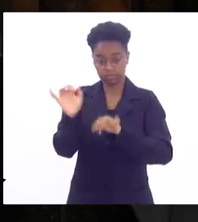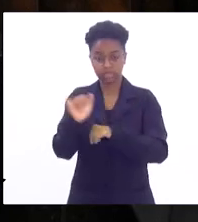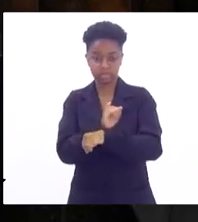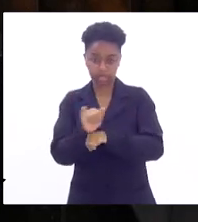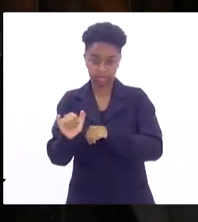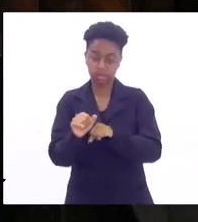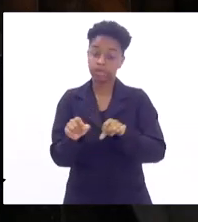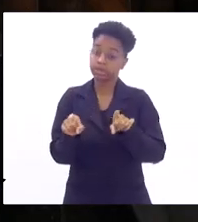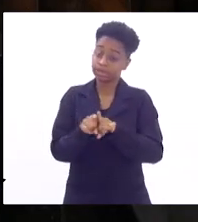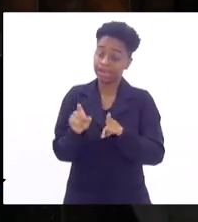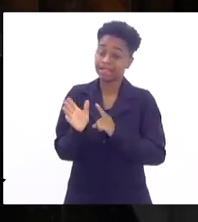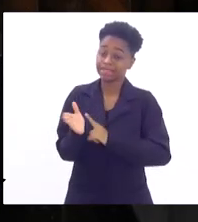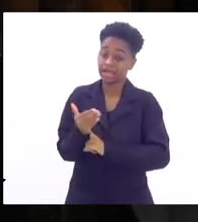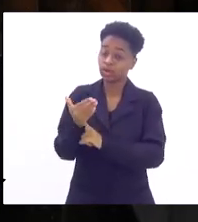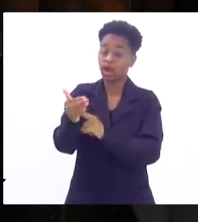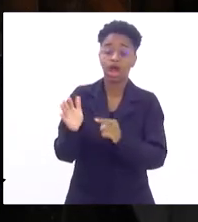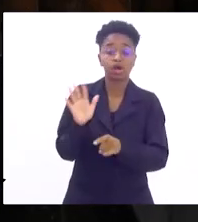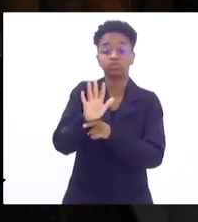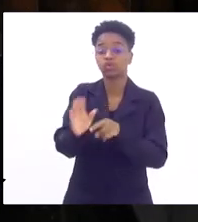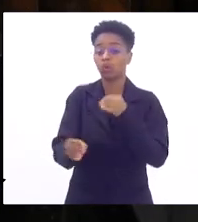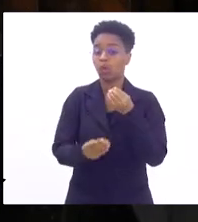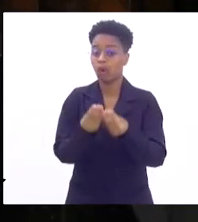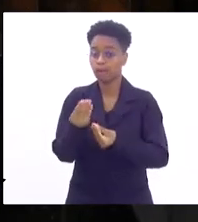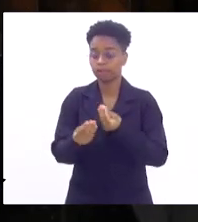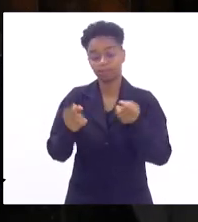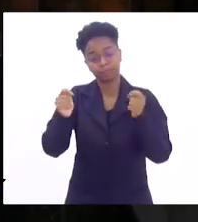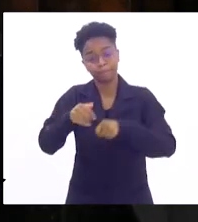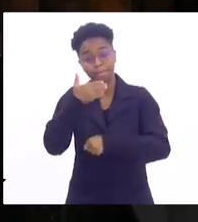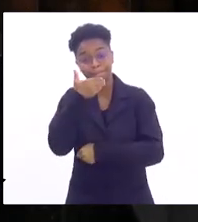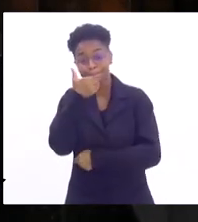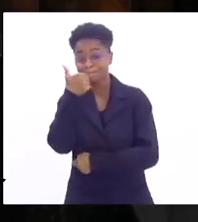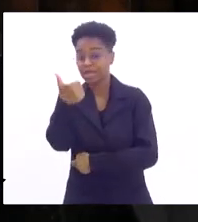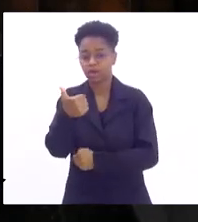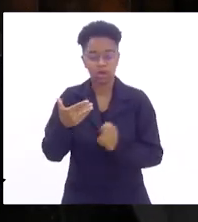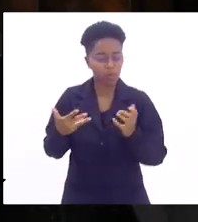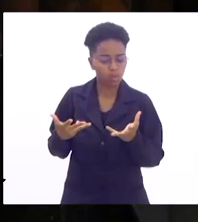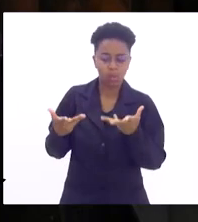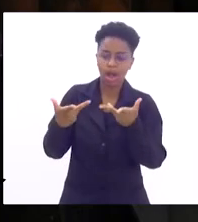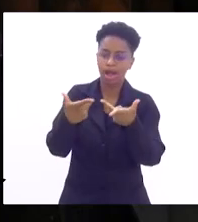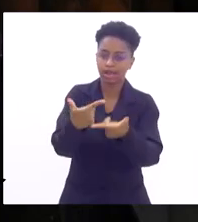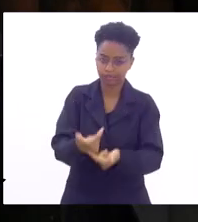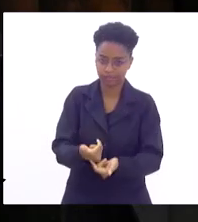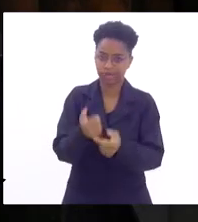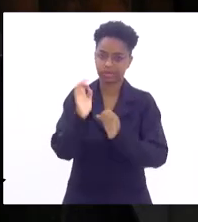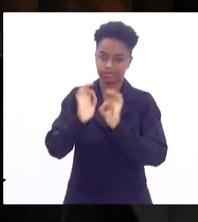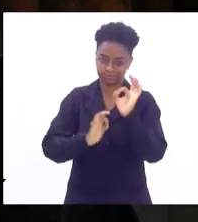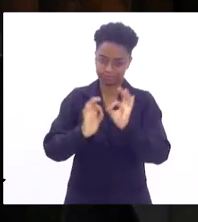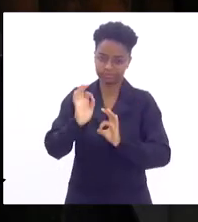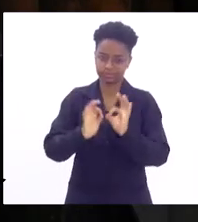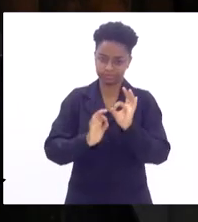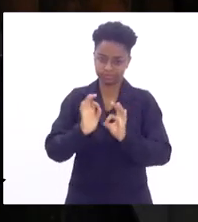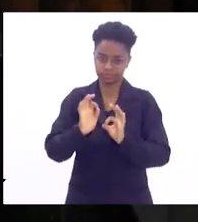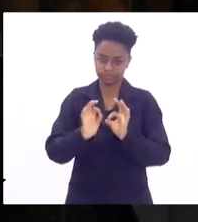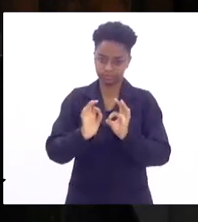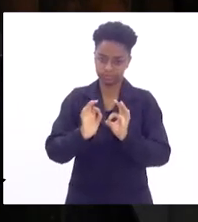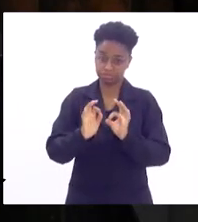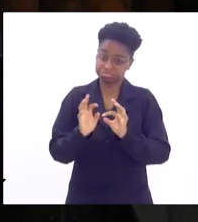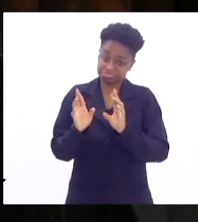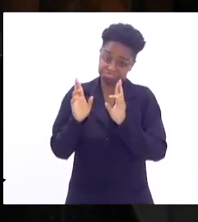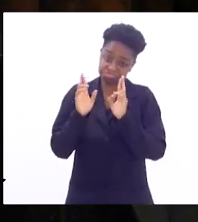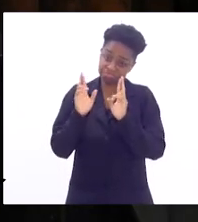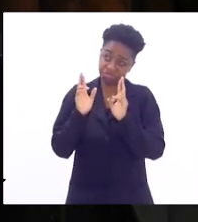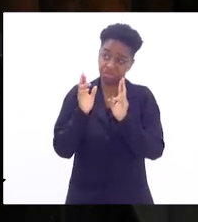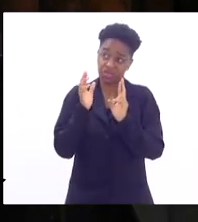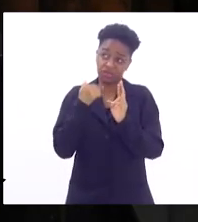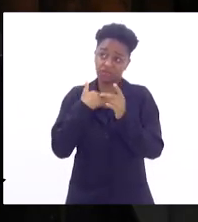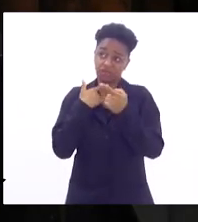serve exatamente para melhorar qualificar esse planejamento quisera eu sou